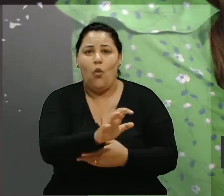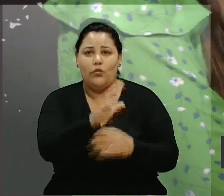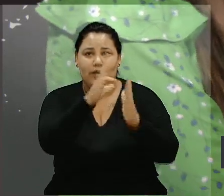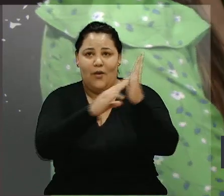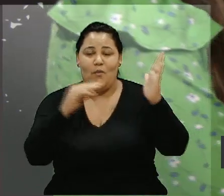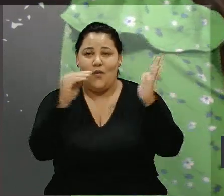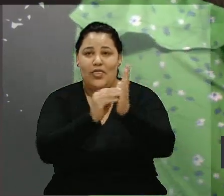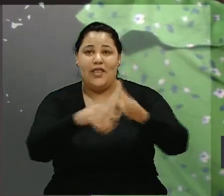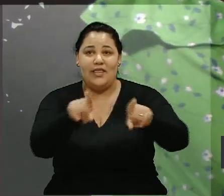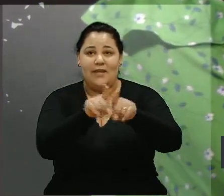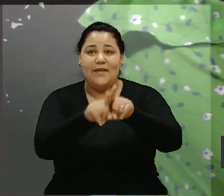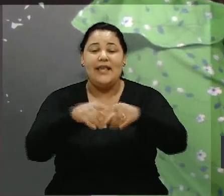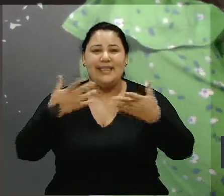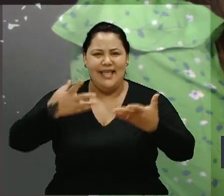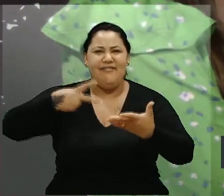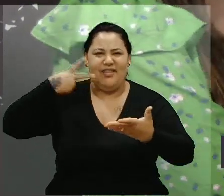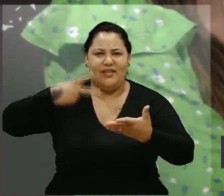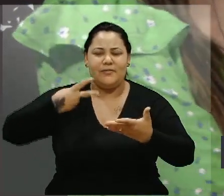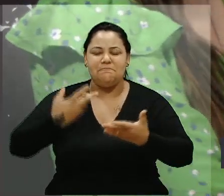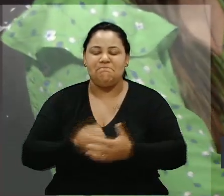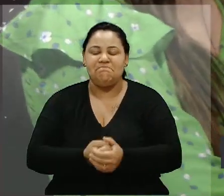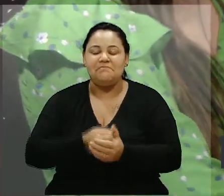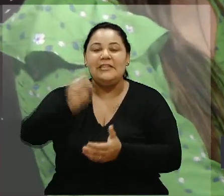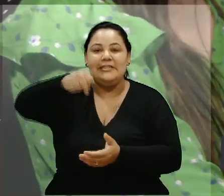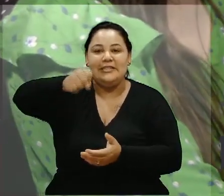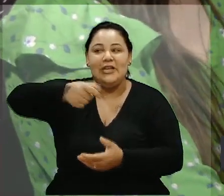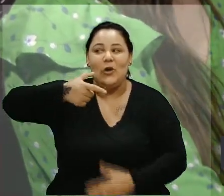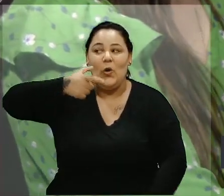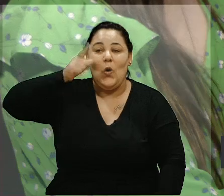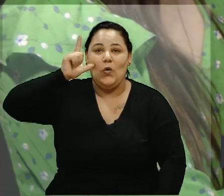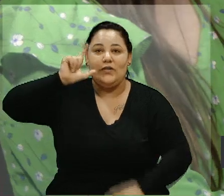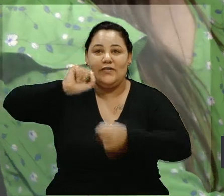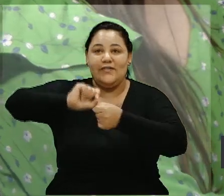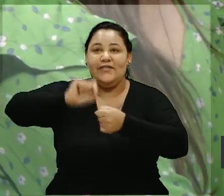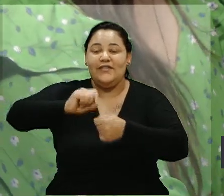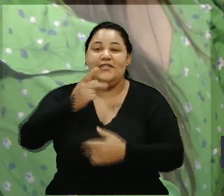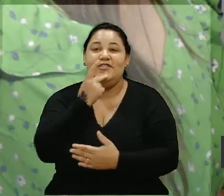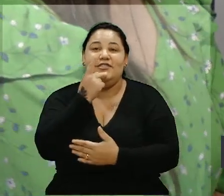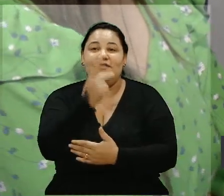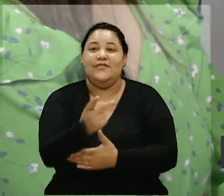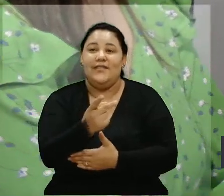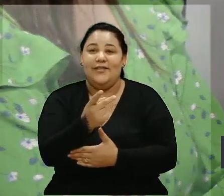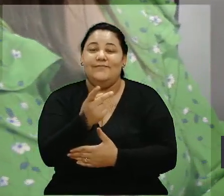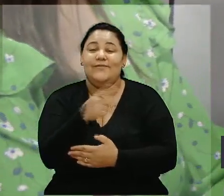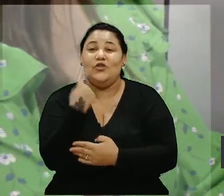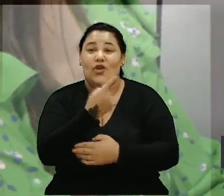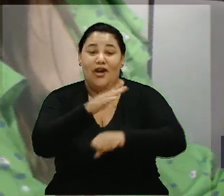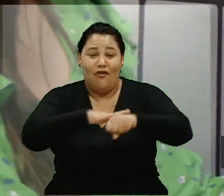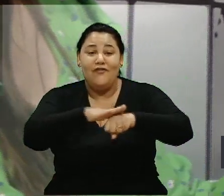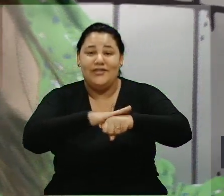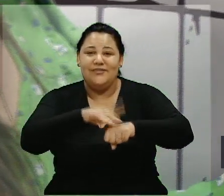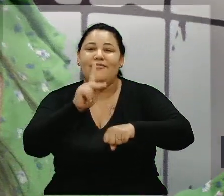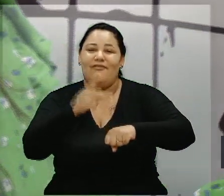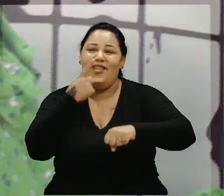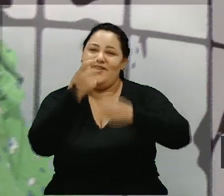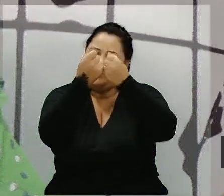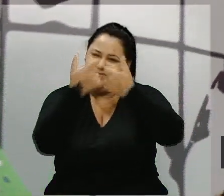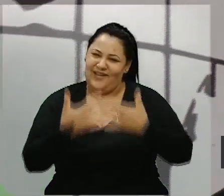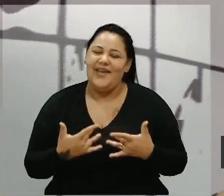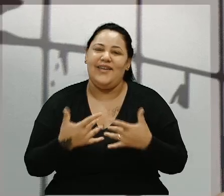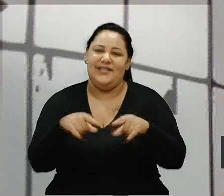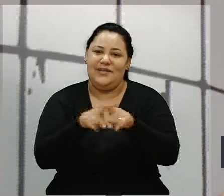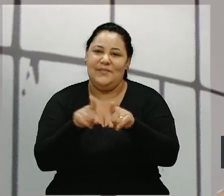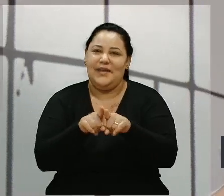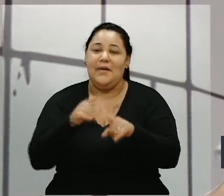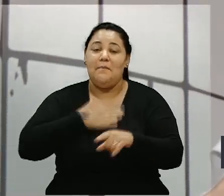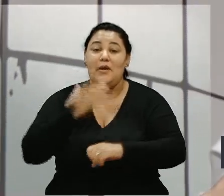inclusive, né, vereadora? Isso. Ontem veio até alguns manifestantes na Câmara e a gente conversou sobre isso. Eu até adiantei que hoje eu falaria, que era o meu